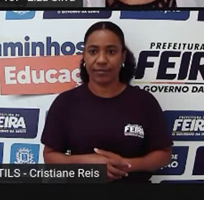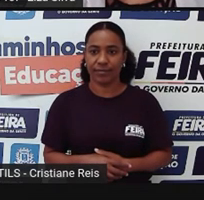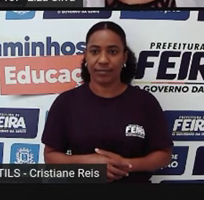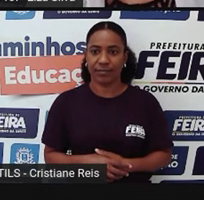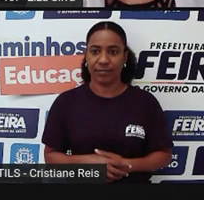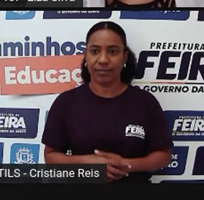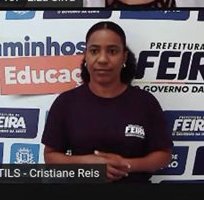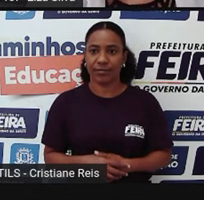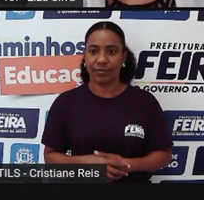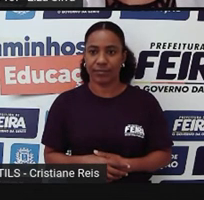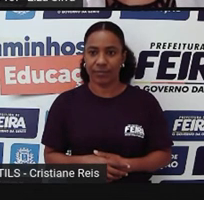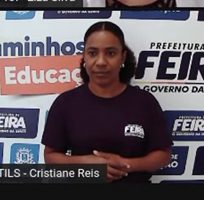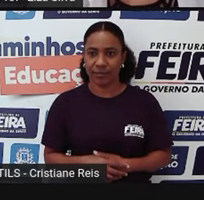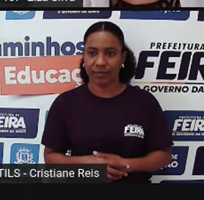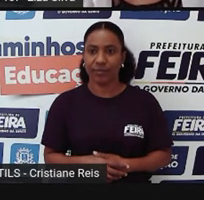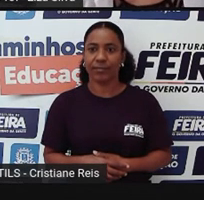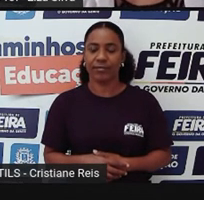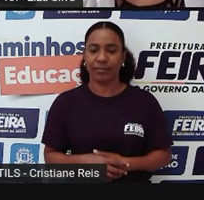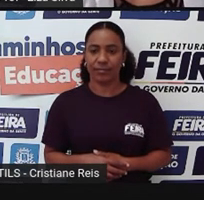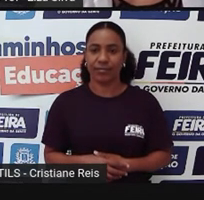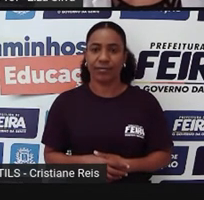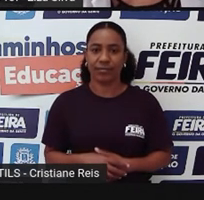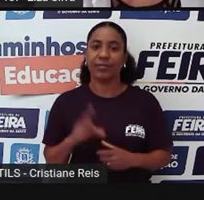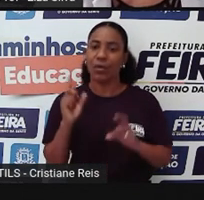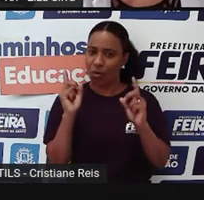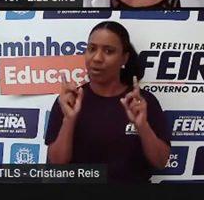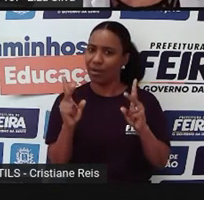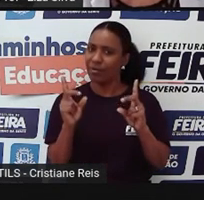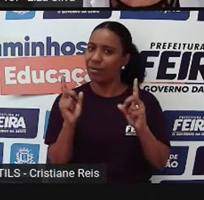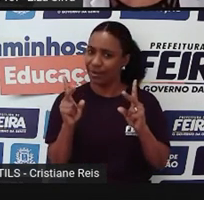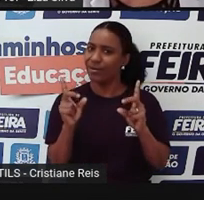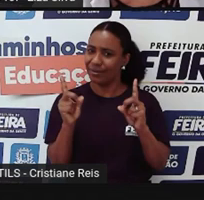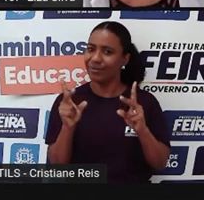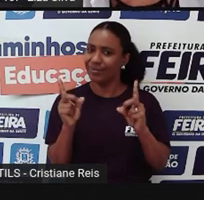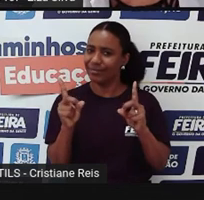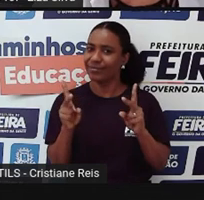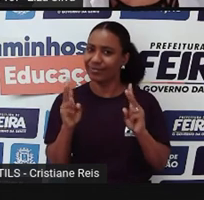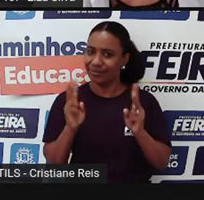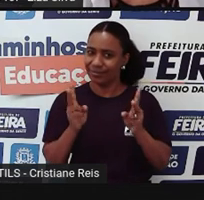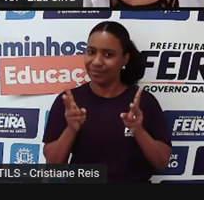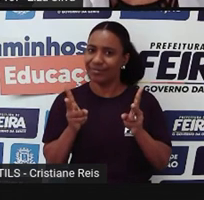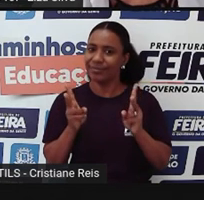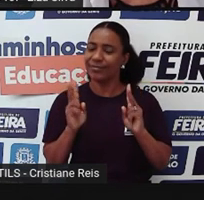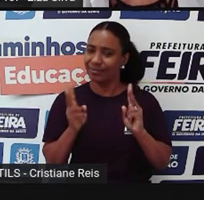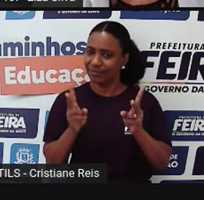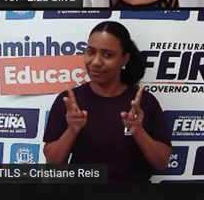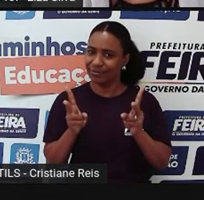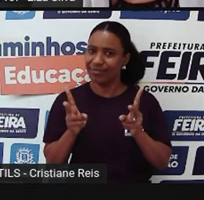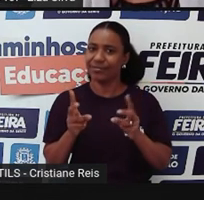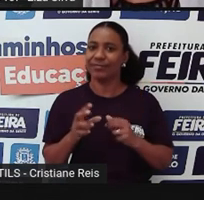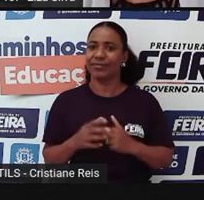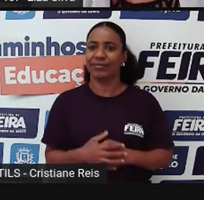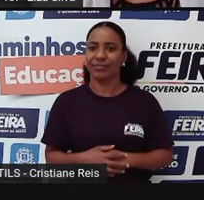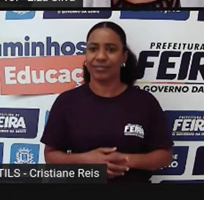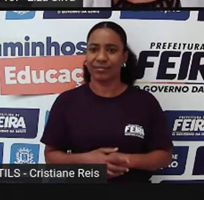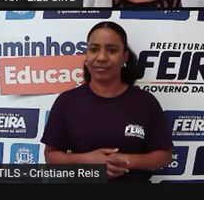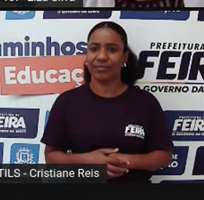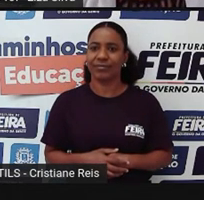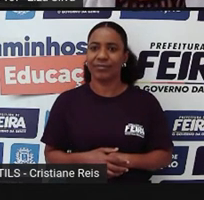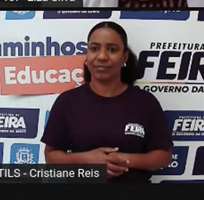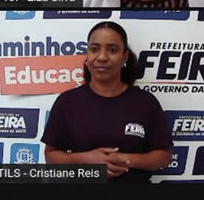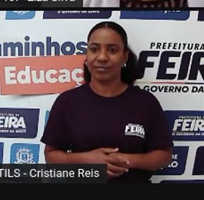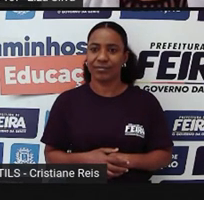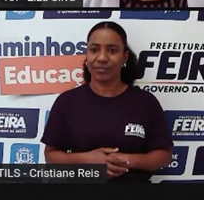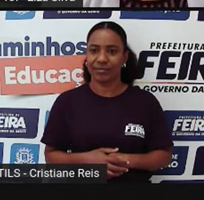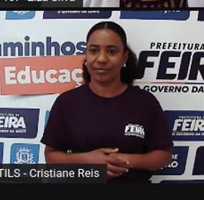tá em qual bairro você mora a ok ok ele está correndo onde você